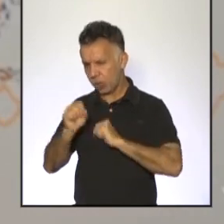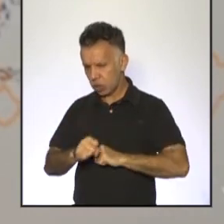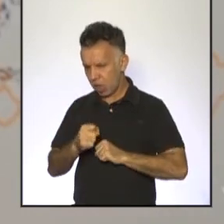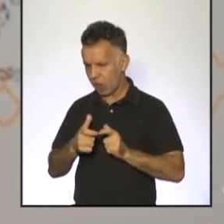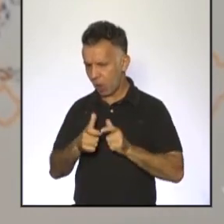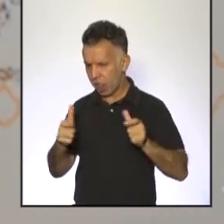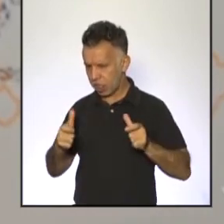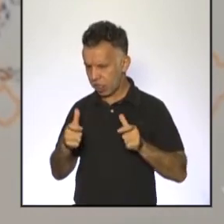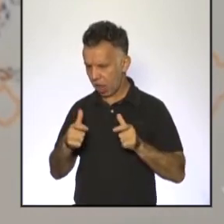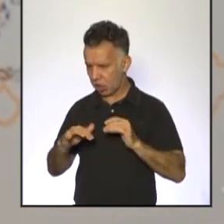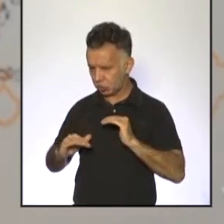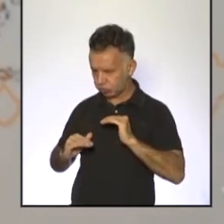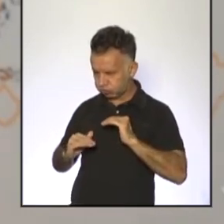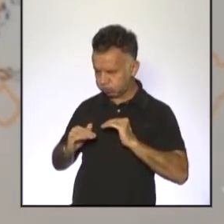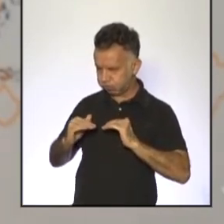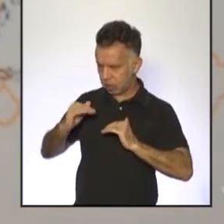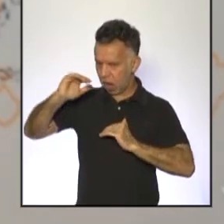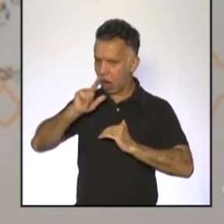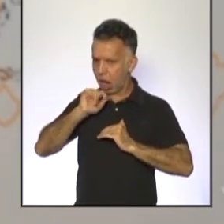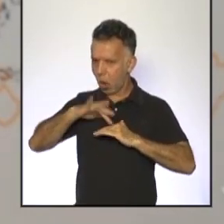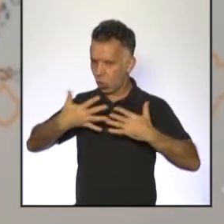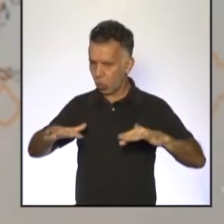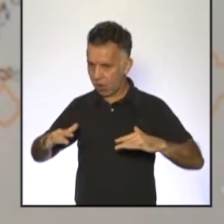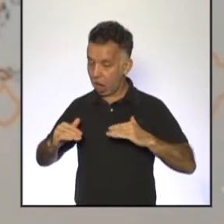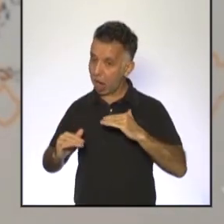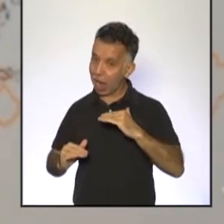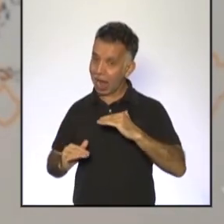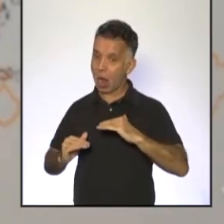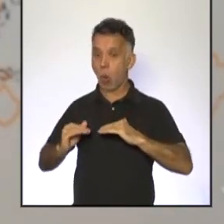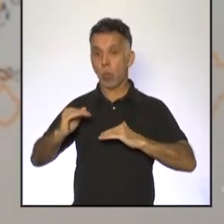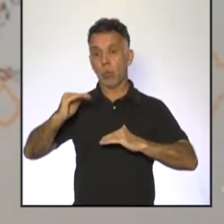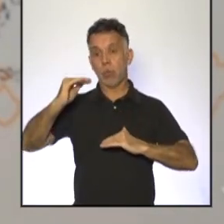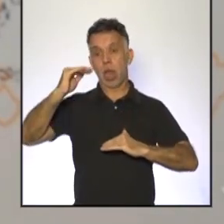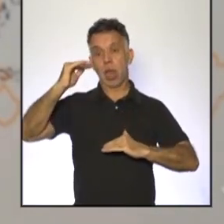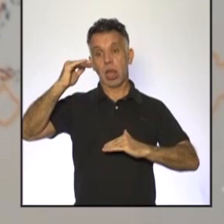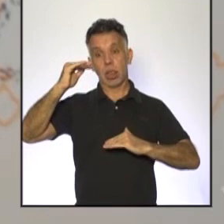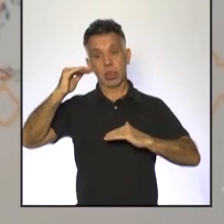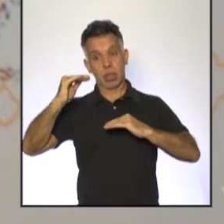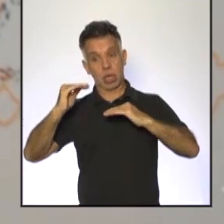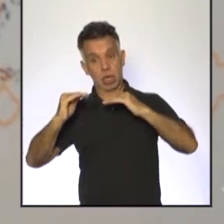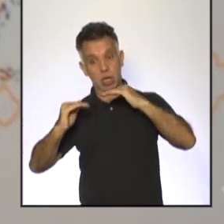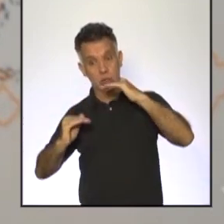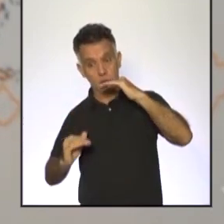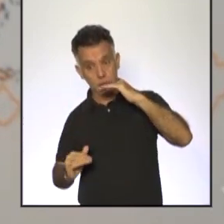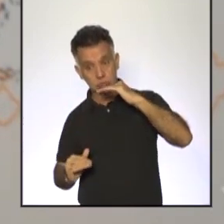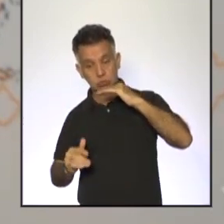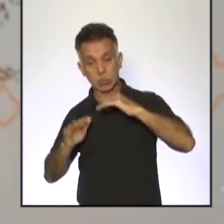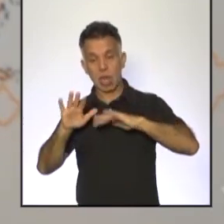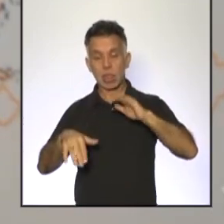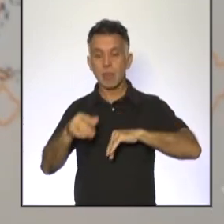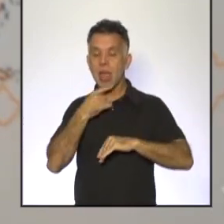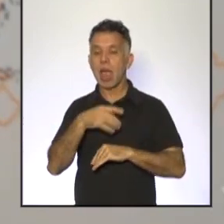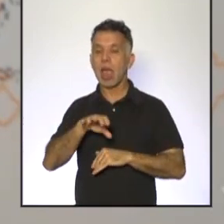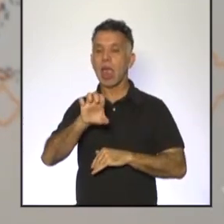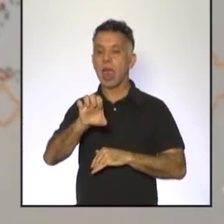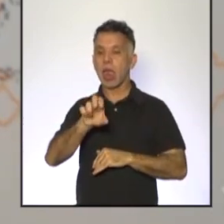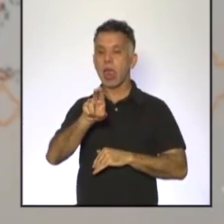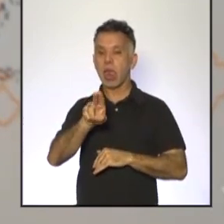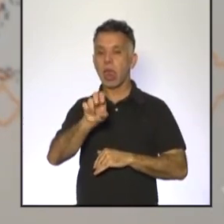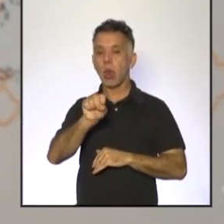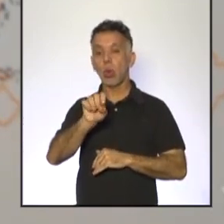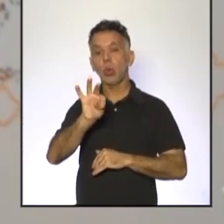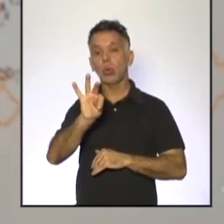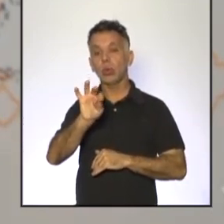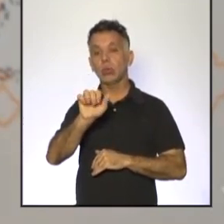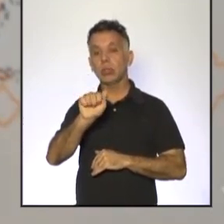O nível do mar, Maísa, aumenta e diminui a partir de um movimento chamado eustático, a eustasia,